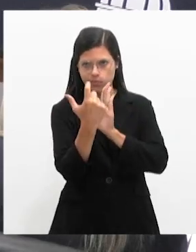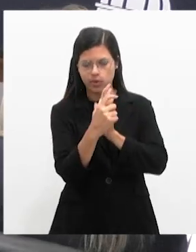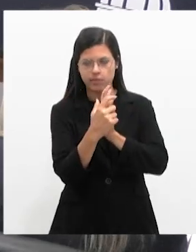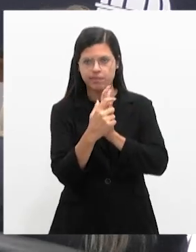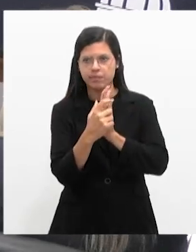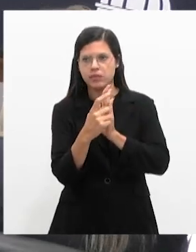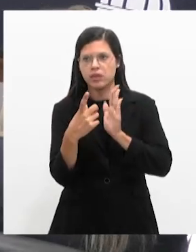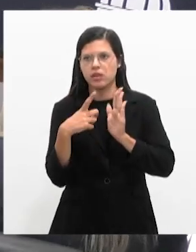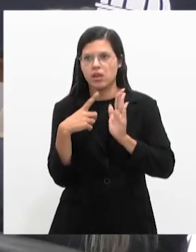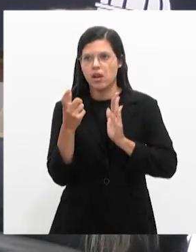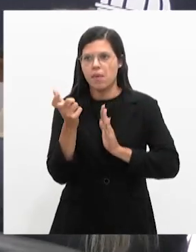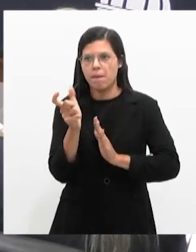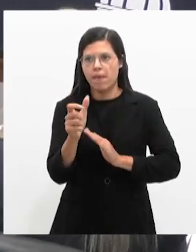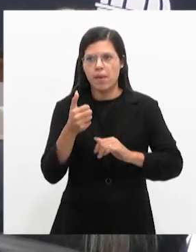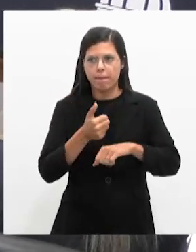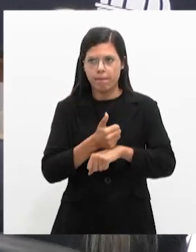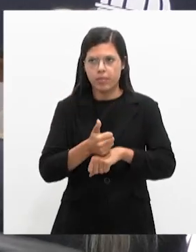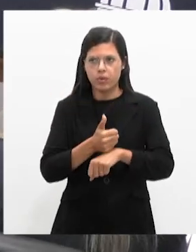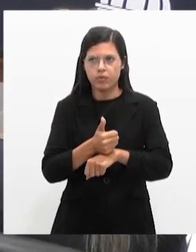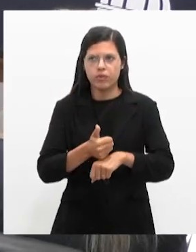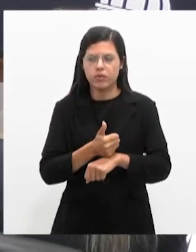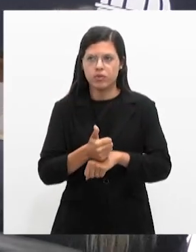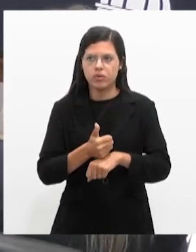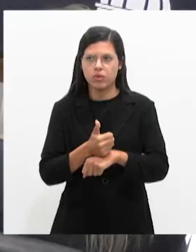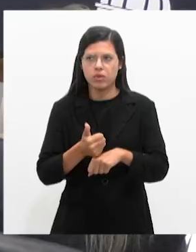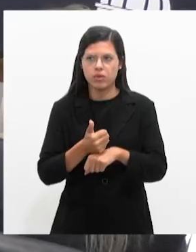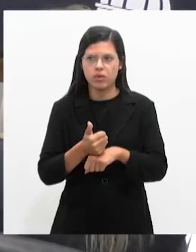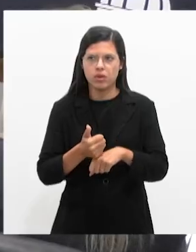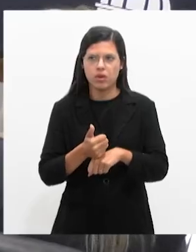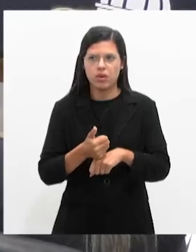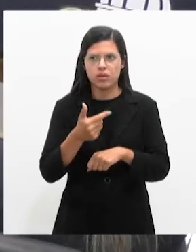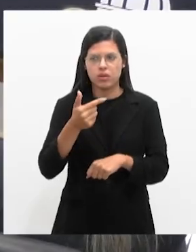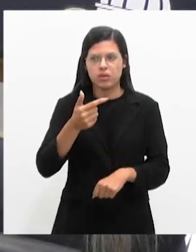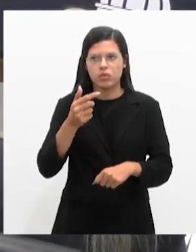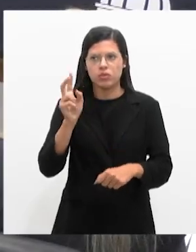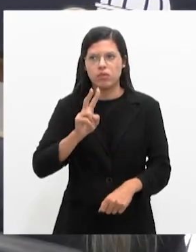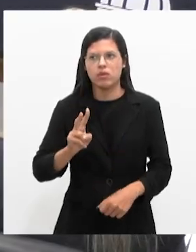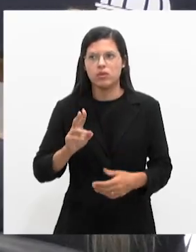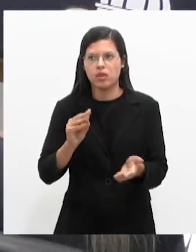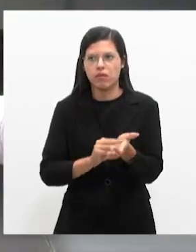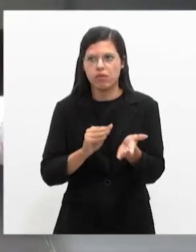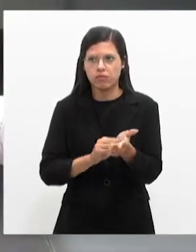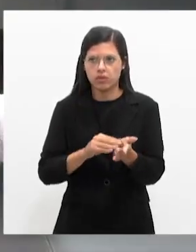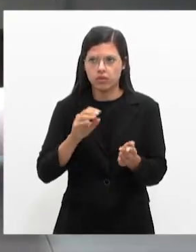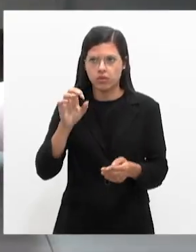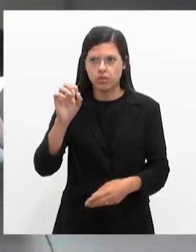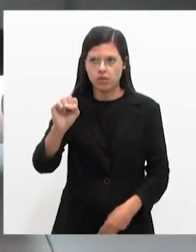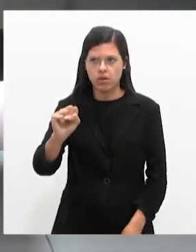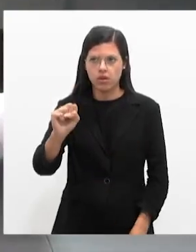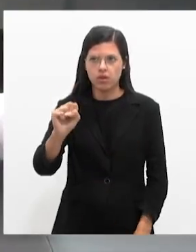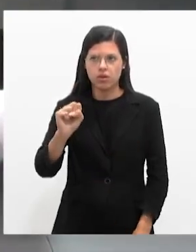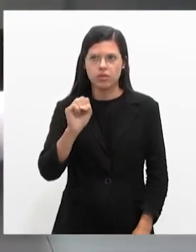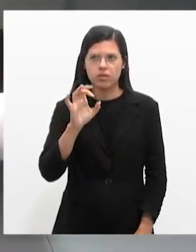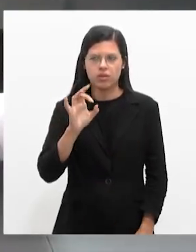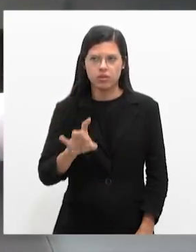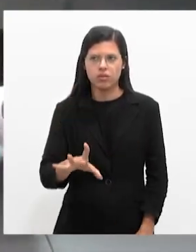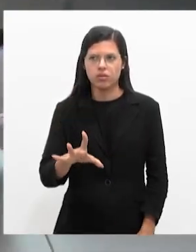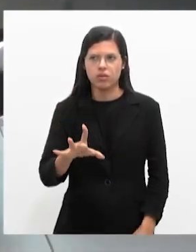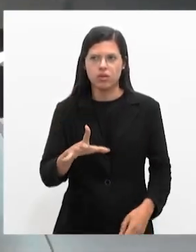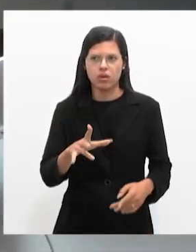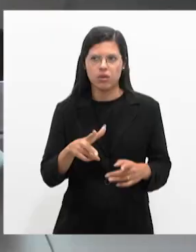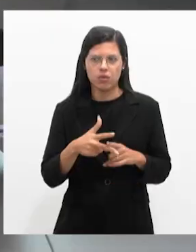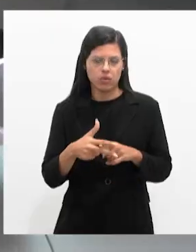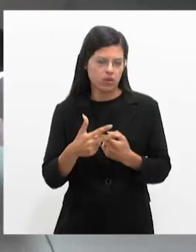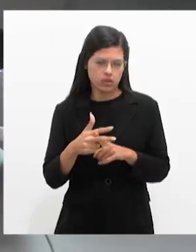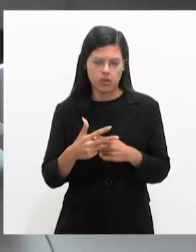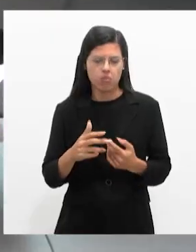tem a palavra profissionais. Na segunda vez que ele repete, está faltando um S. É apenas de redação.